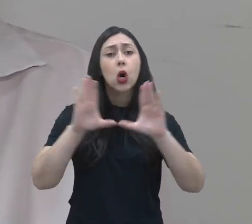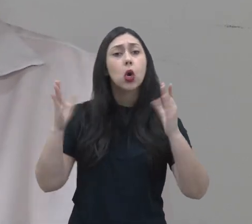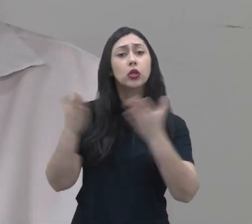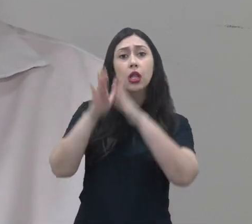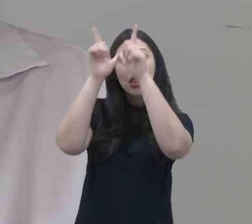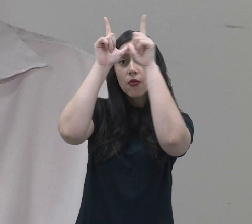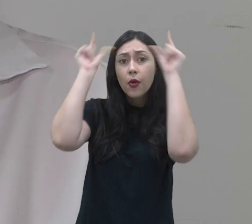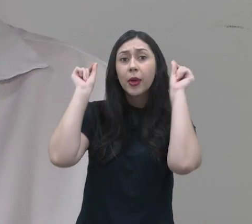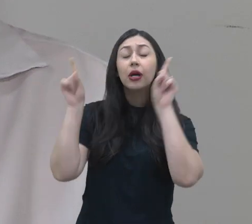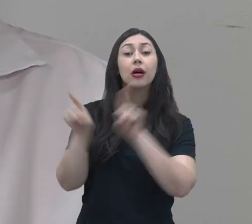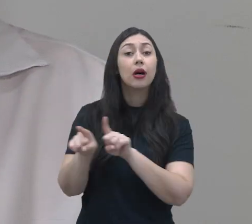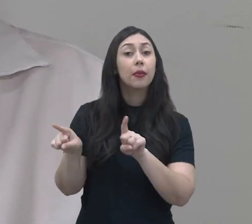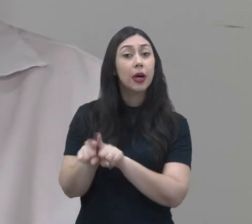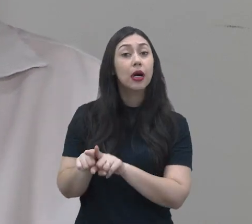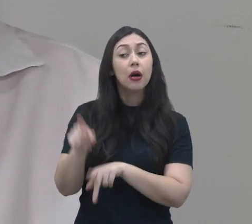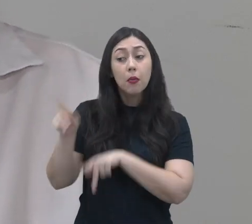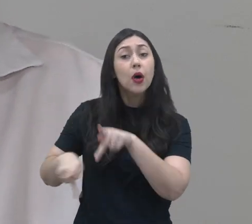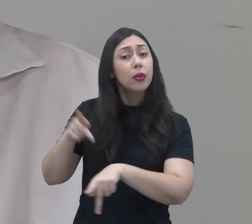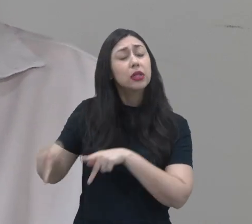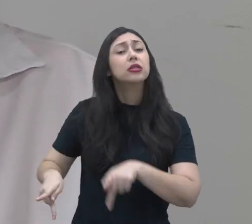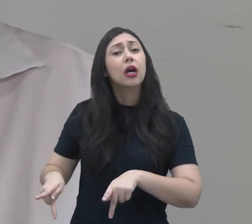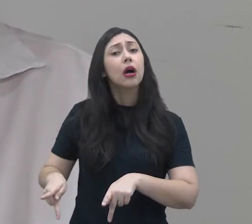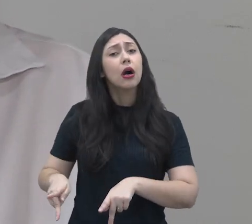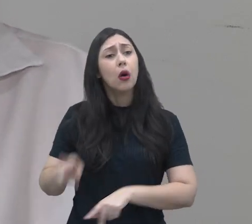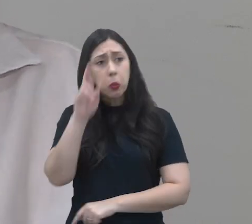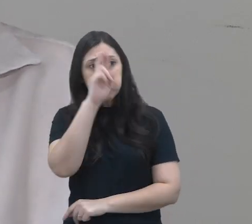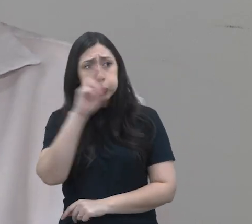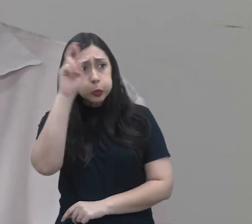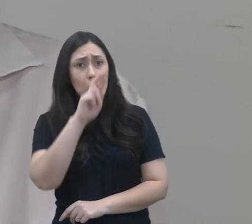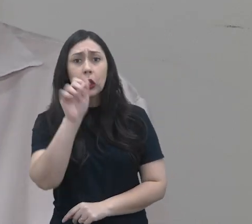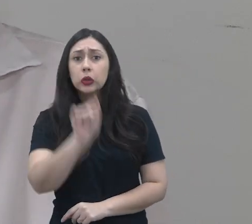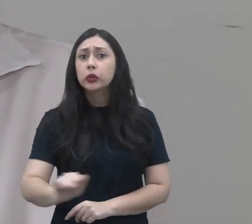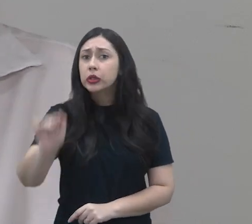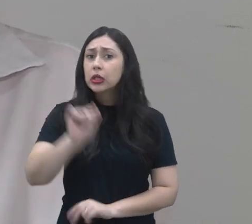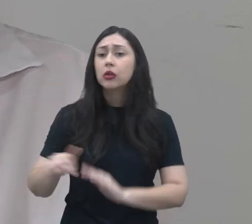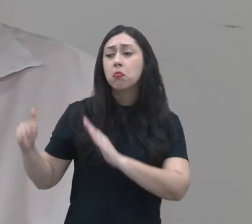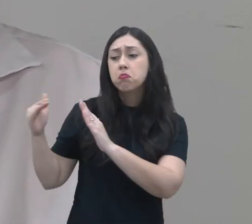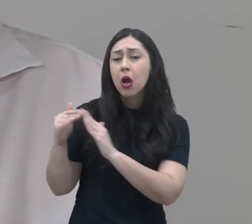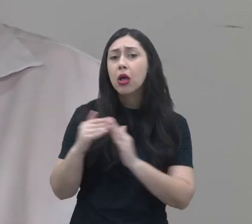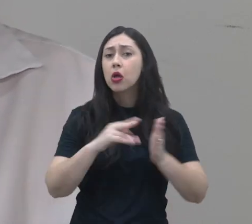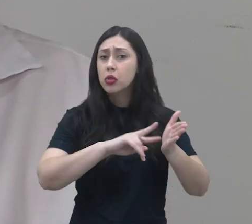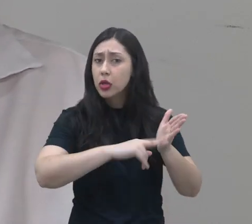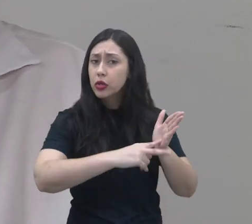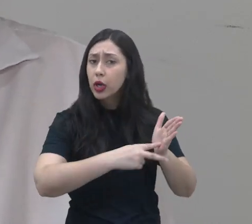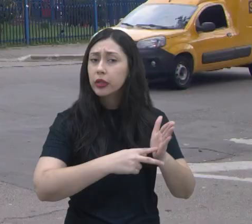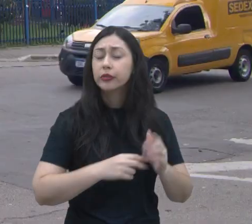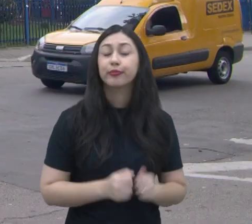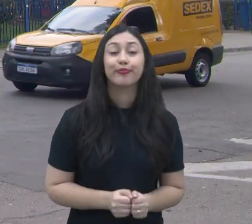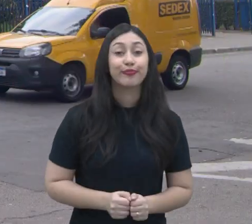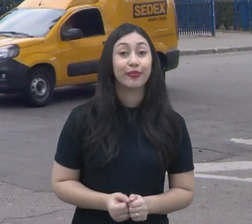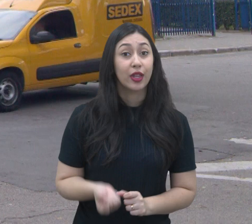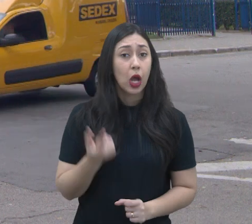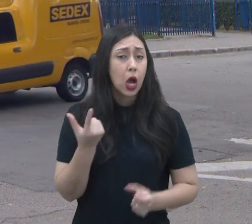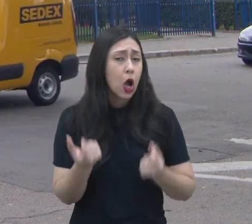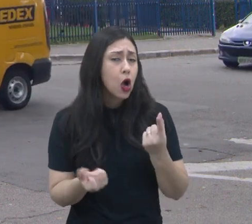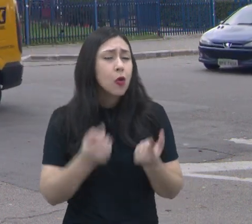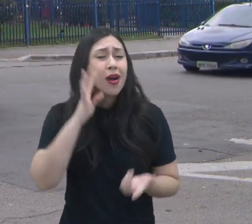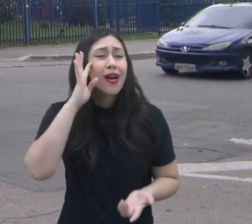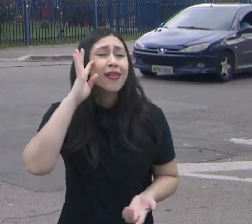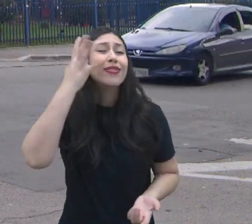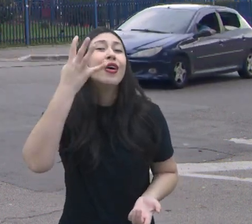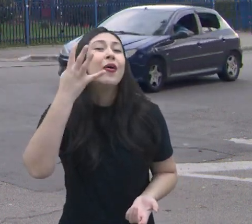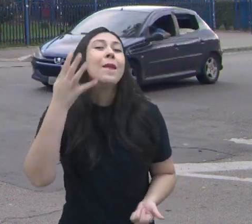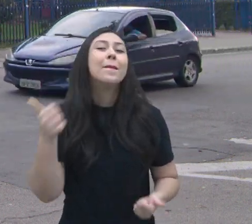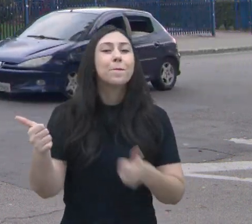medicina, de enfermagem, outros, como da população mesmo, associações de moradores, sindicatos e tantos outros. E algumas